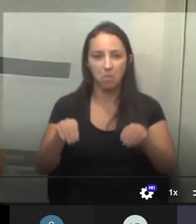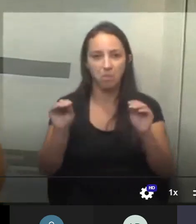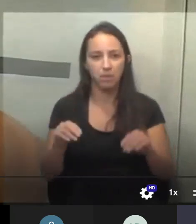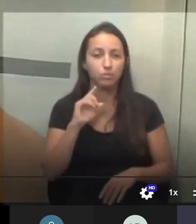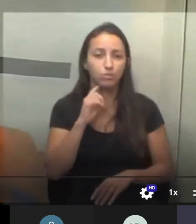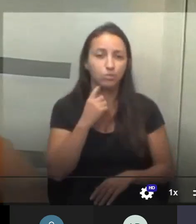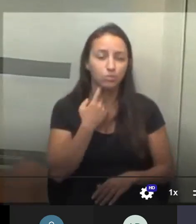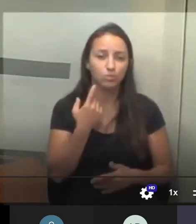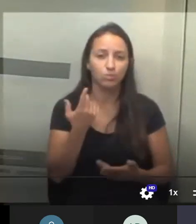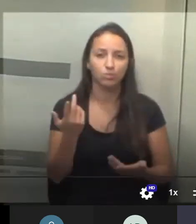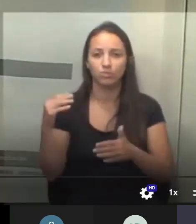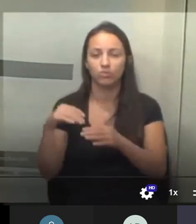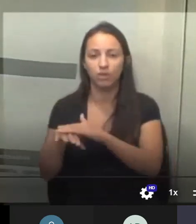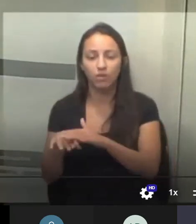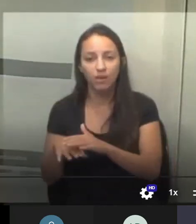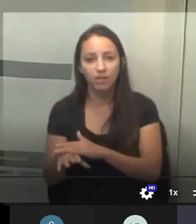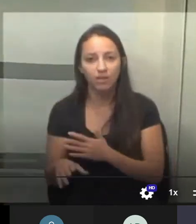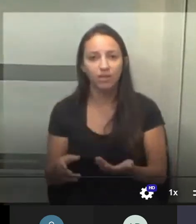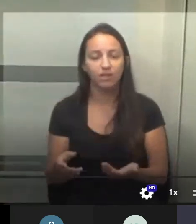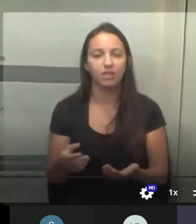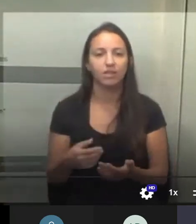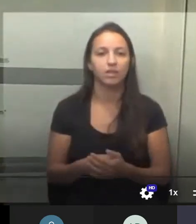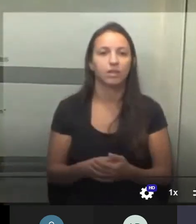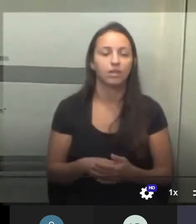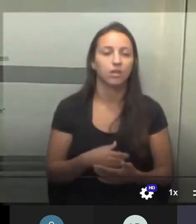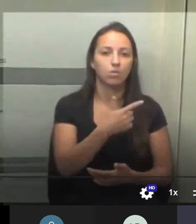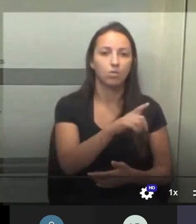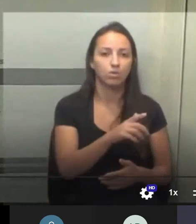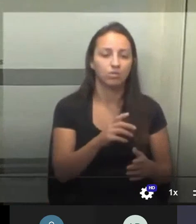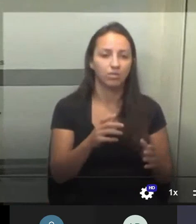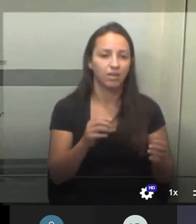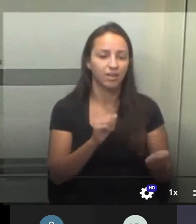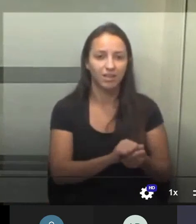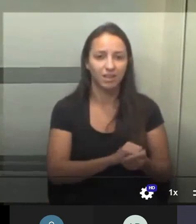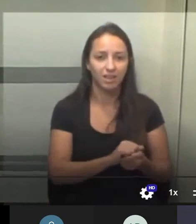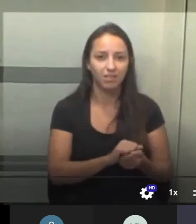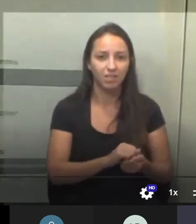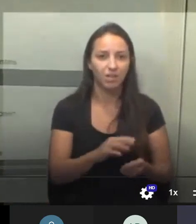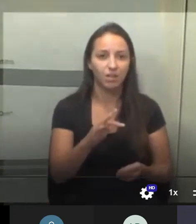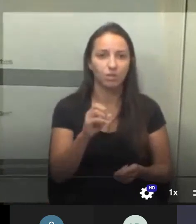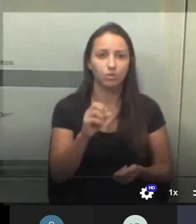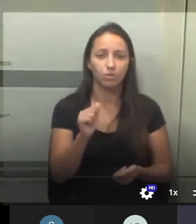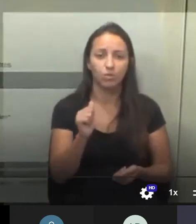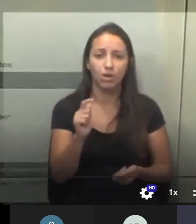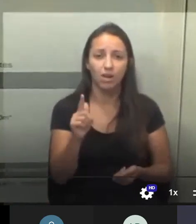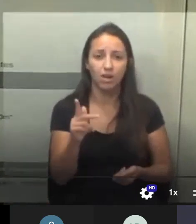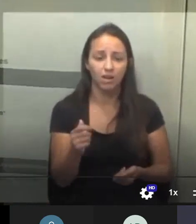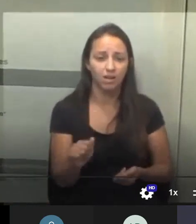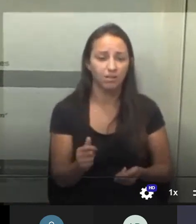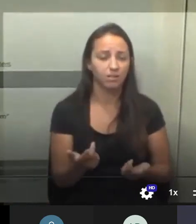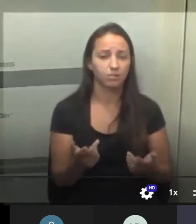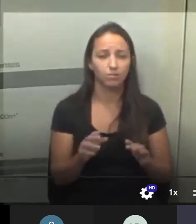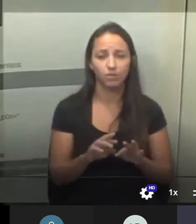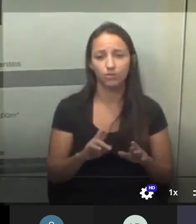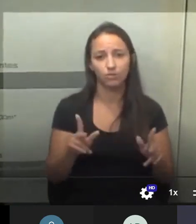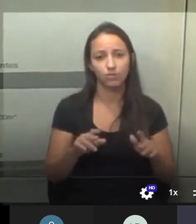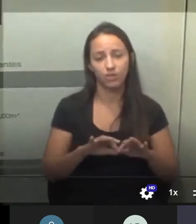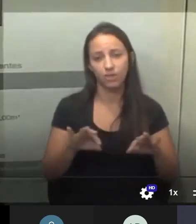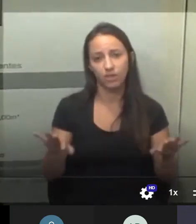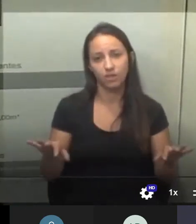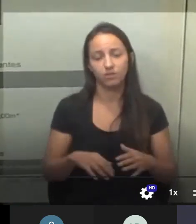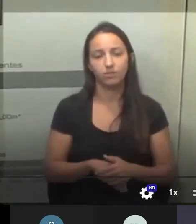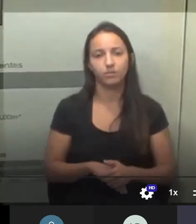sujo, né, vai guardar, e lá no outro vai lavar toalhas. Então, são duas coisas distintas que